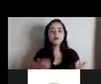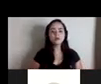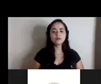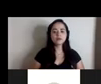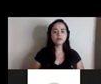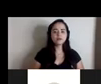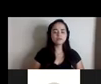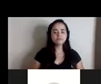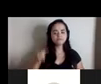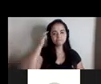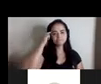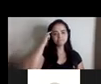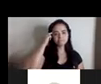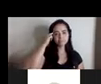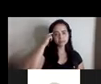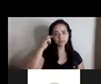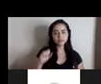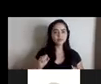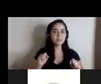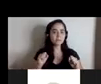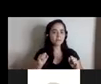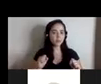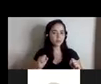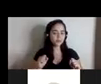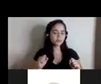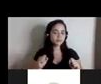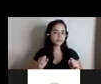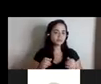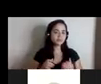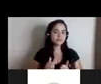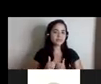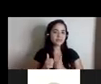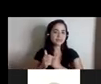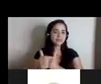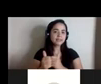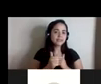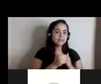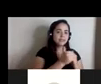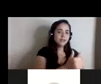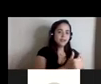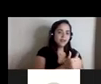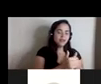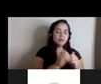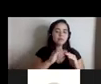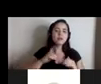eu penso que poderíamos percorrer para superar